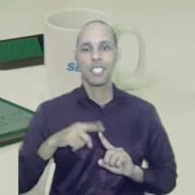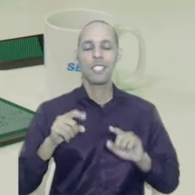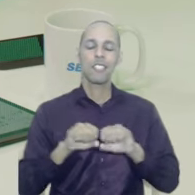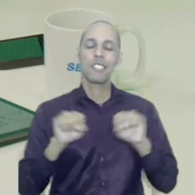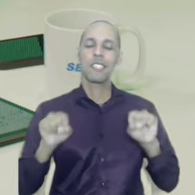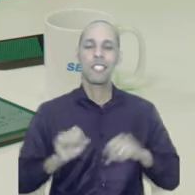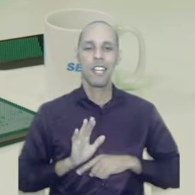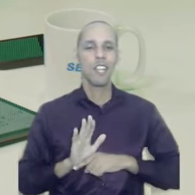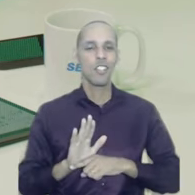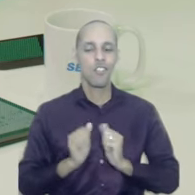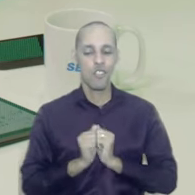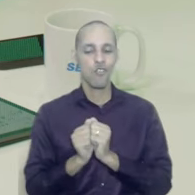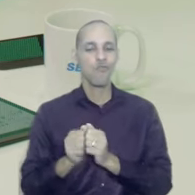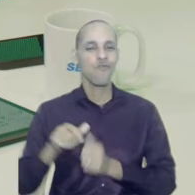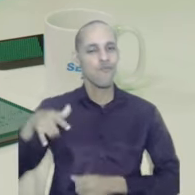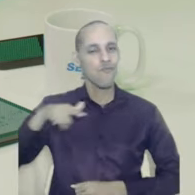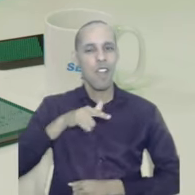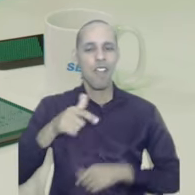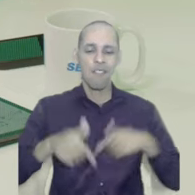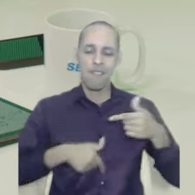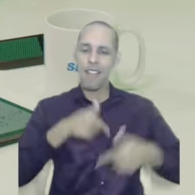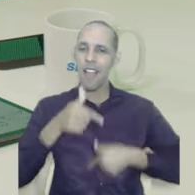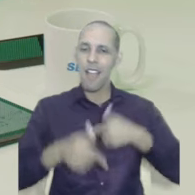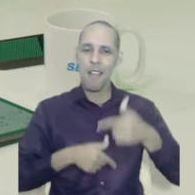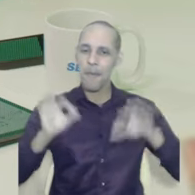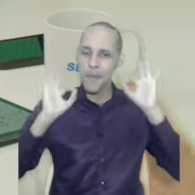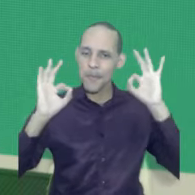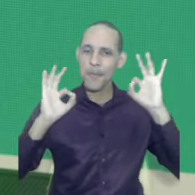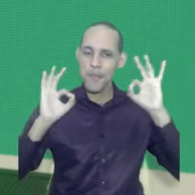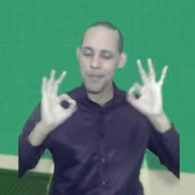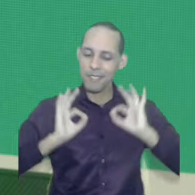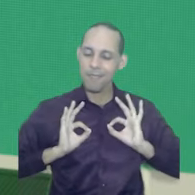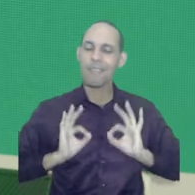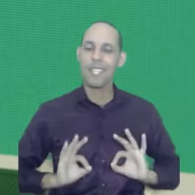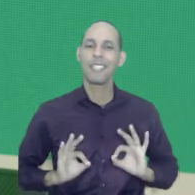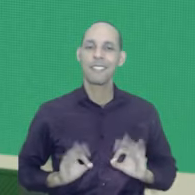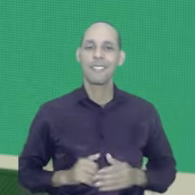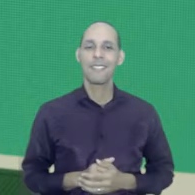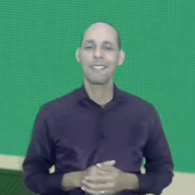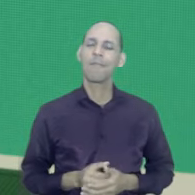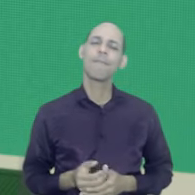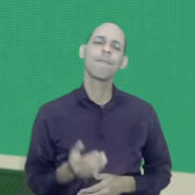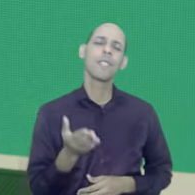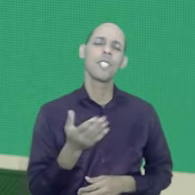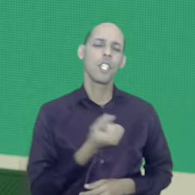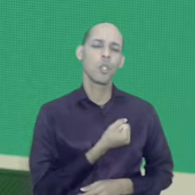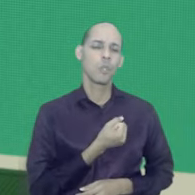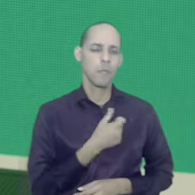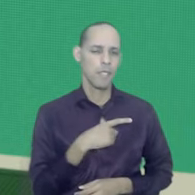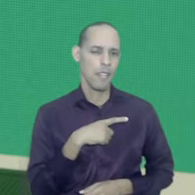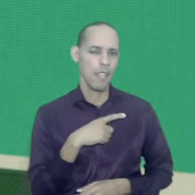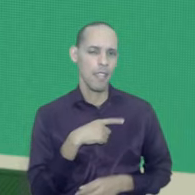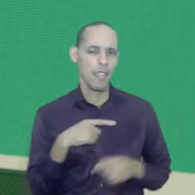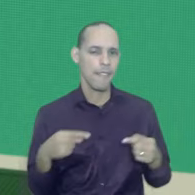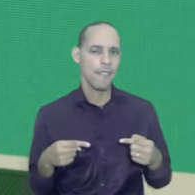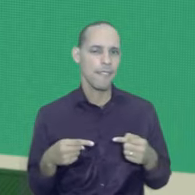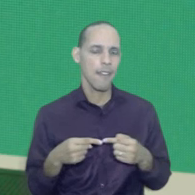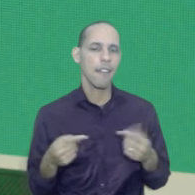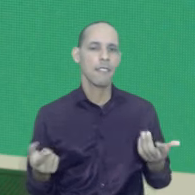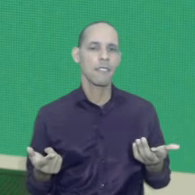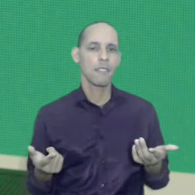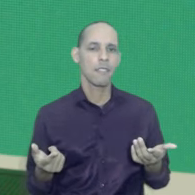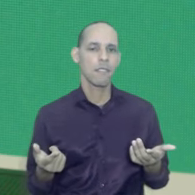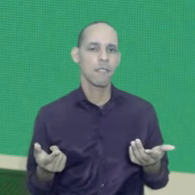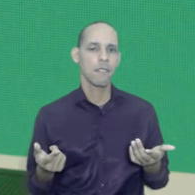faz um trabalho magnífico aí de agricultura de precisão e você tem eh números em relação a a isso assim de redução